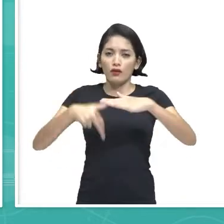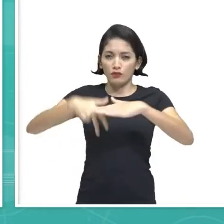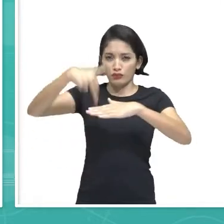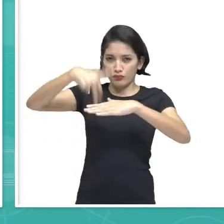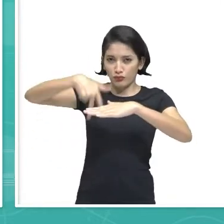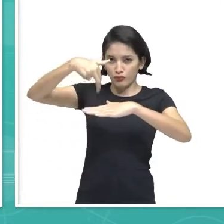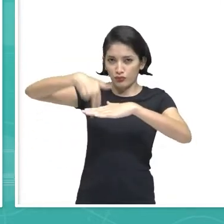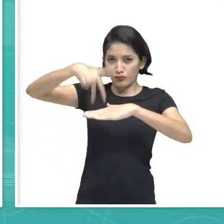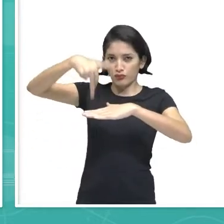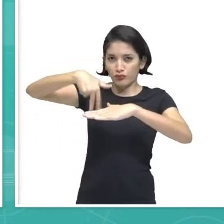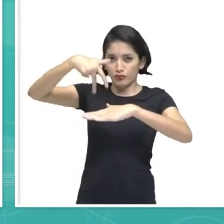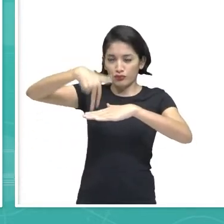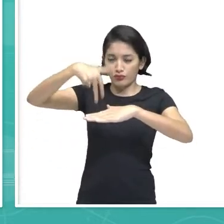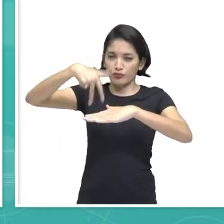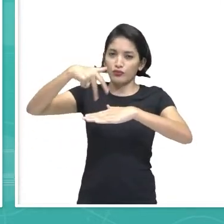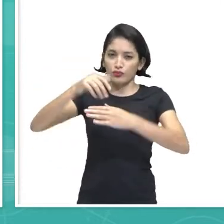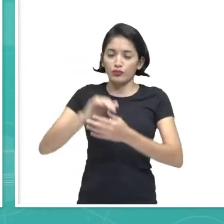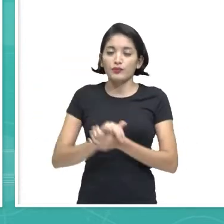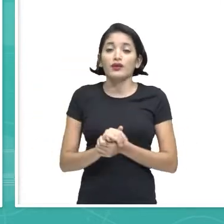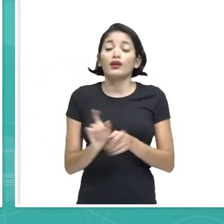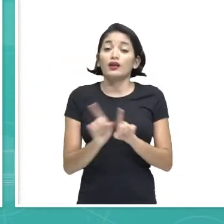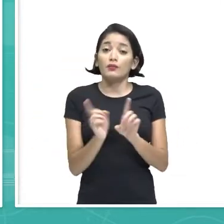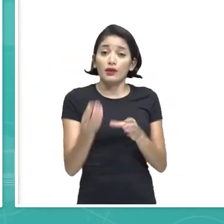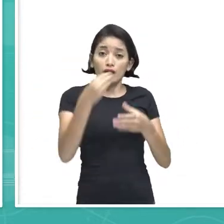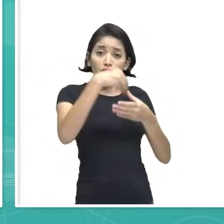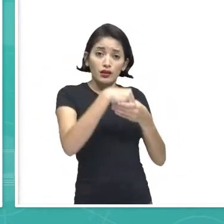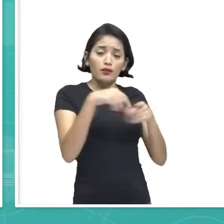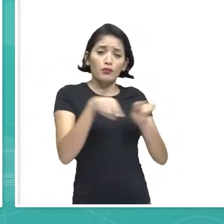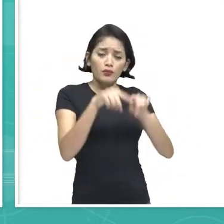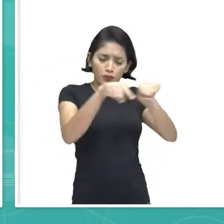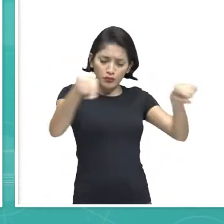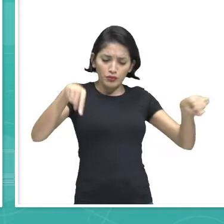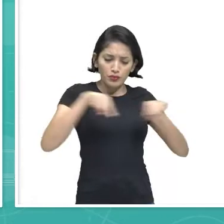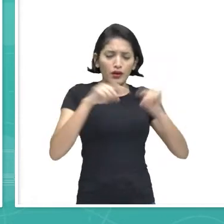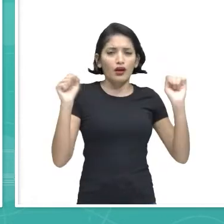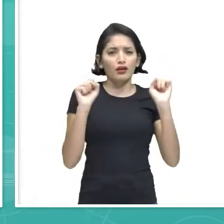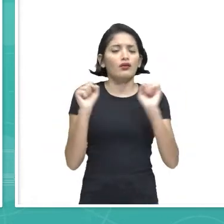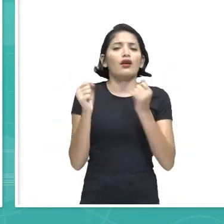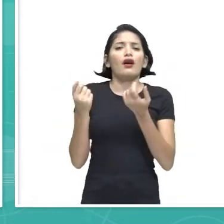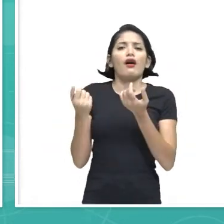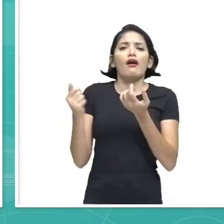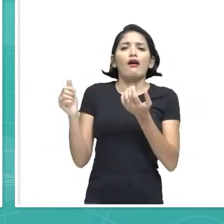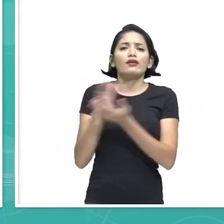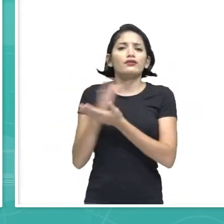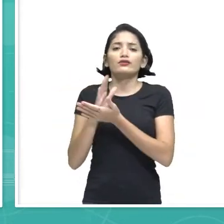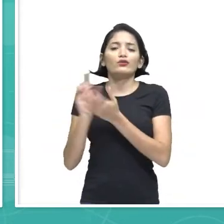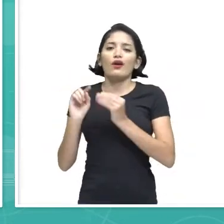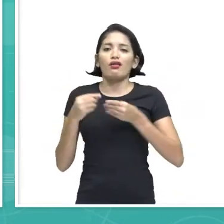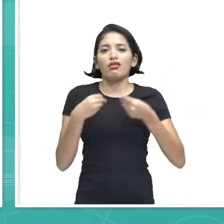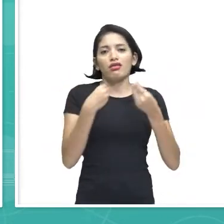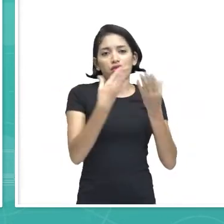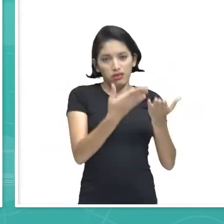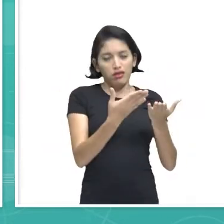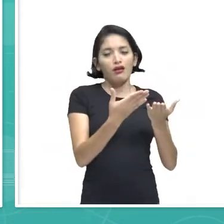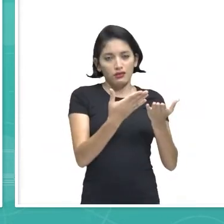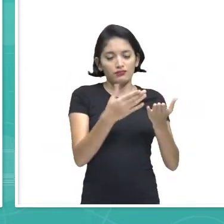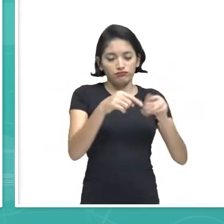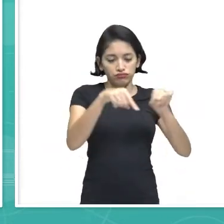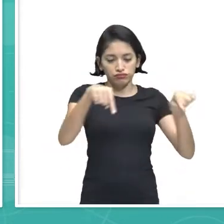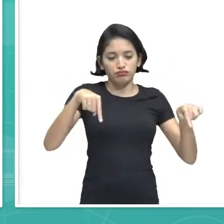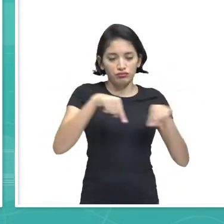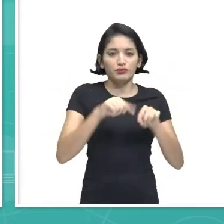hidroginástica, né, que está dentro da ginástica de academia, que nem todas as vezes são oferecidas por aquele